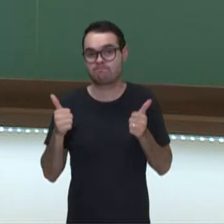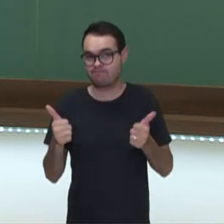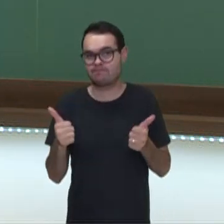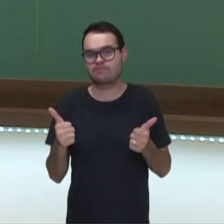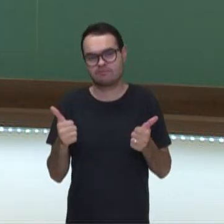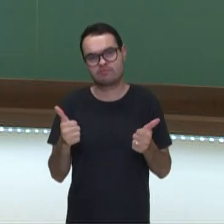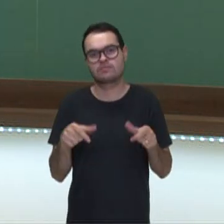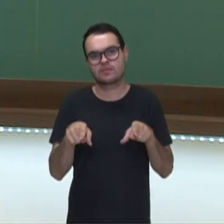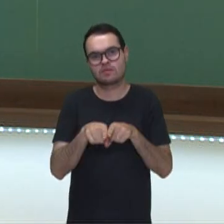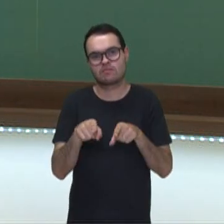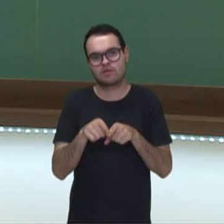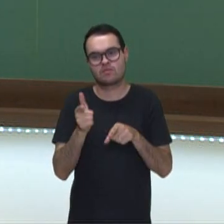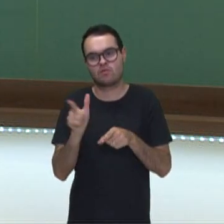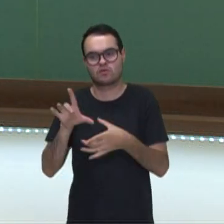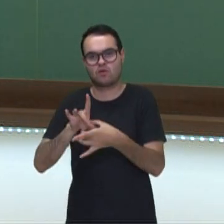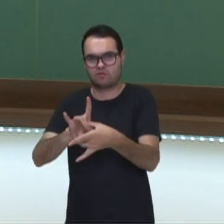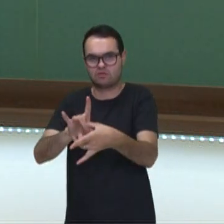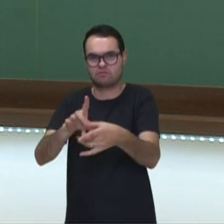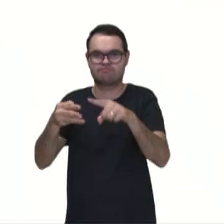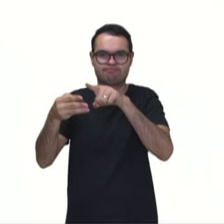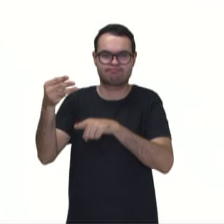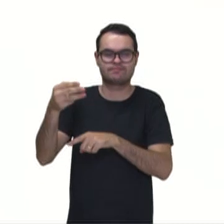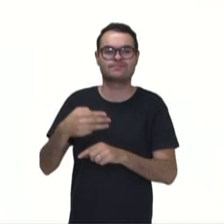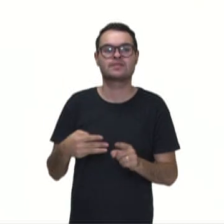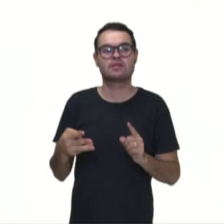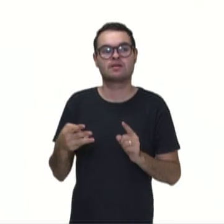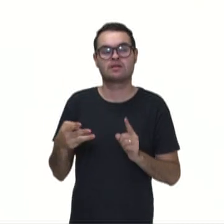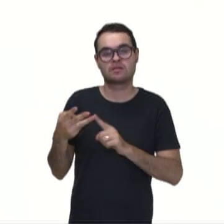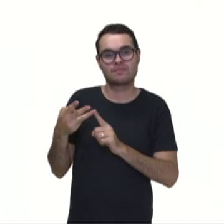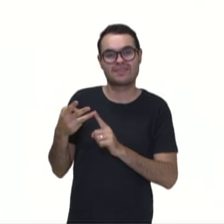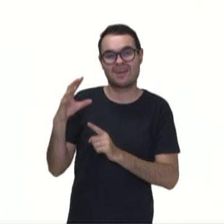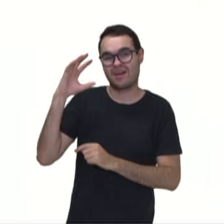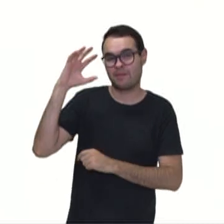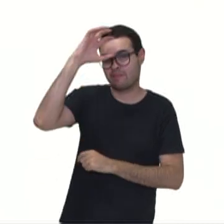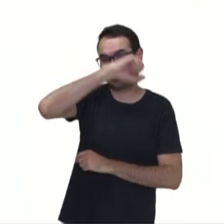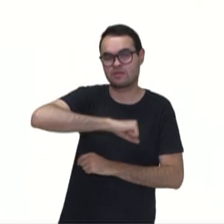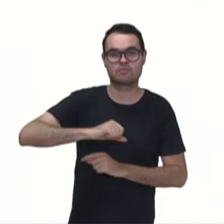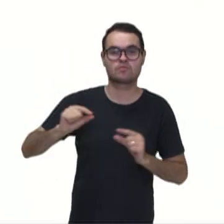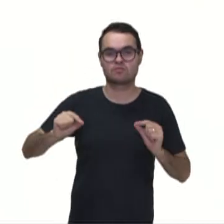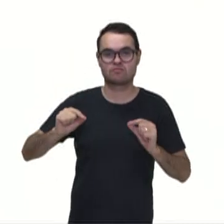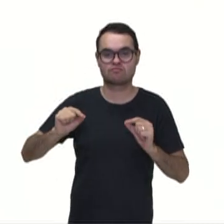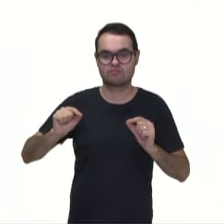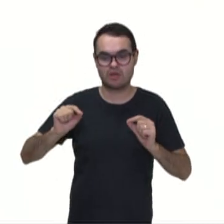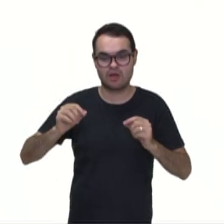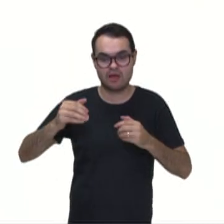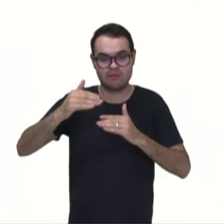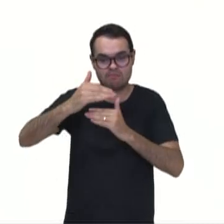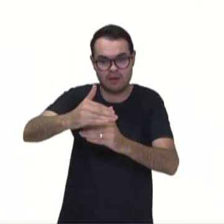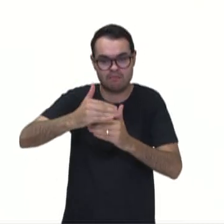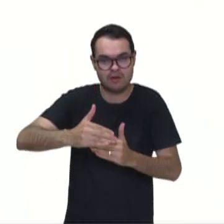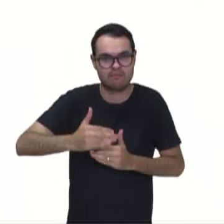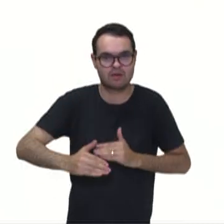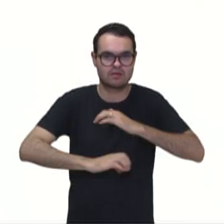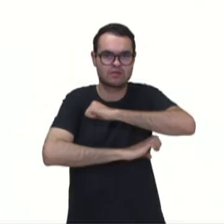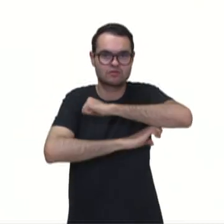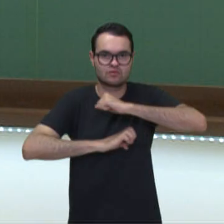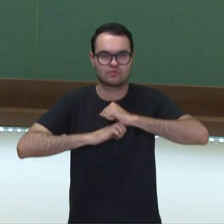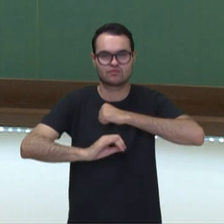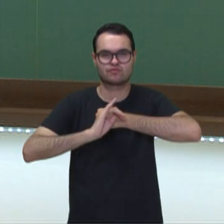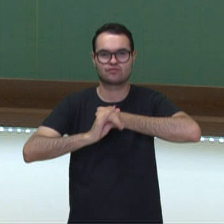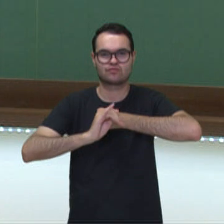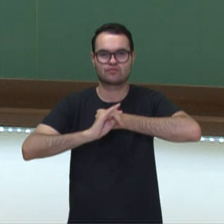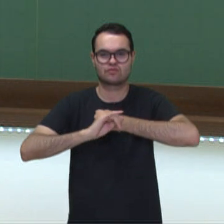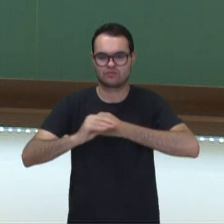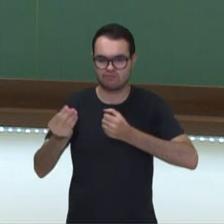ou em outros contextos. Aprendemos finalmente um pouco mais sobre os elementos estruturais de uma crônica, né?